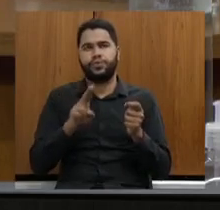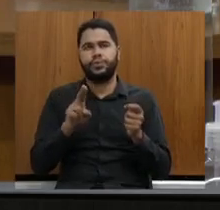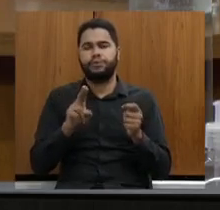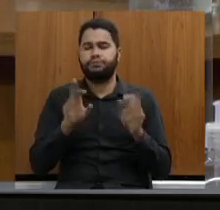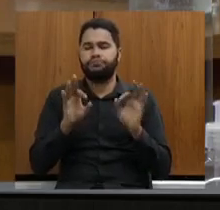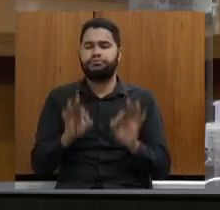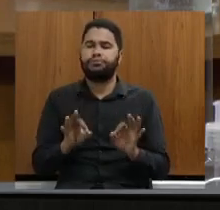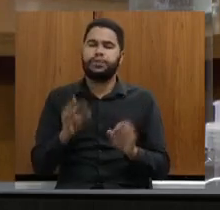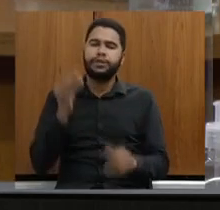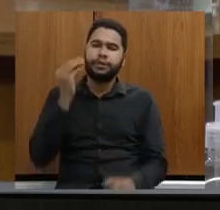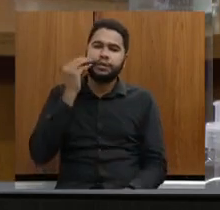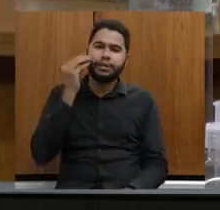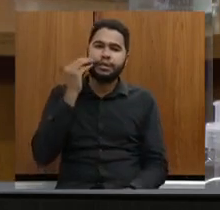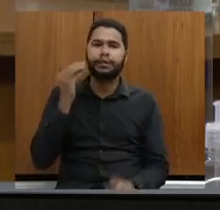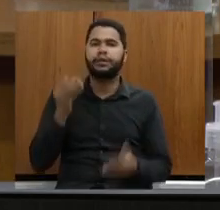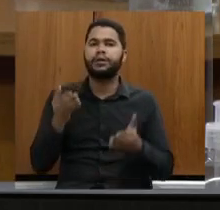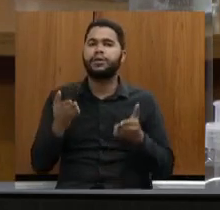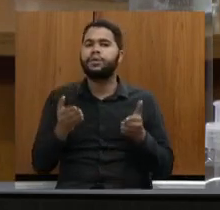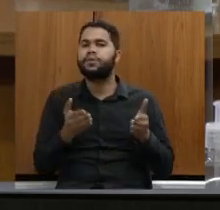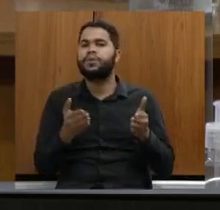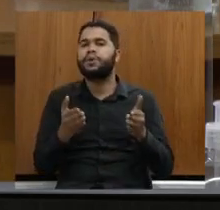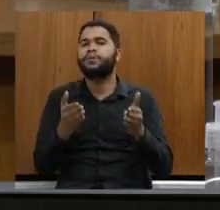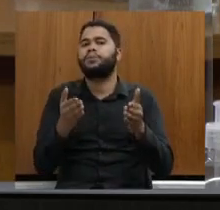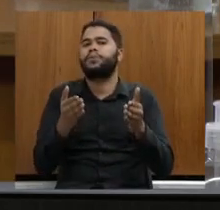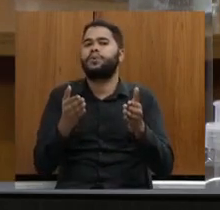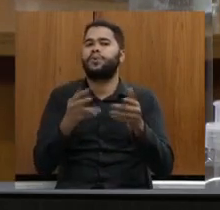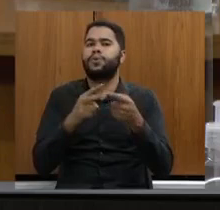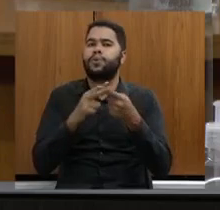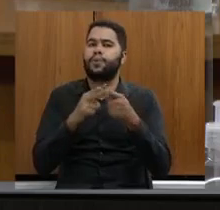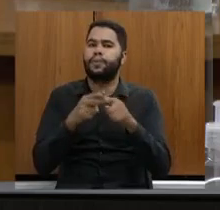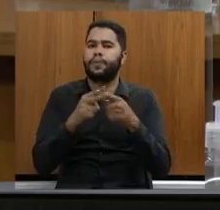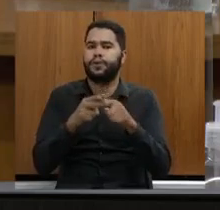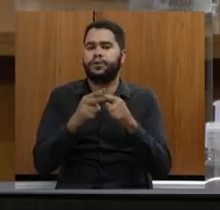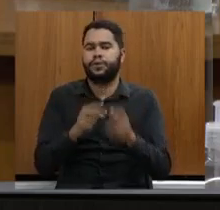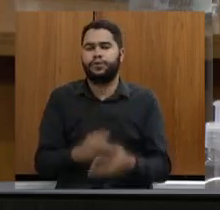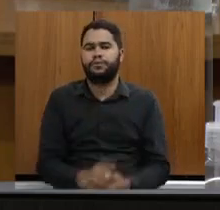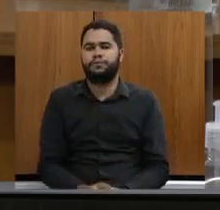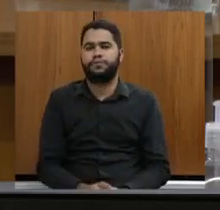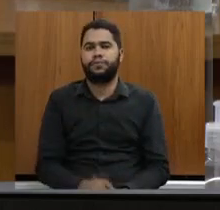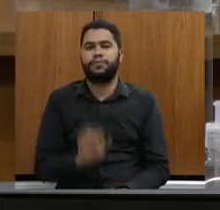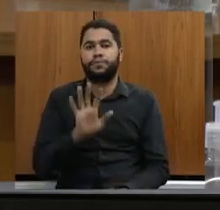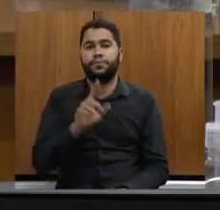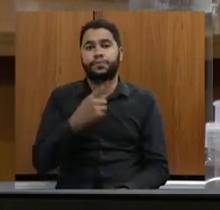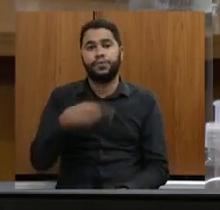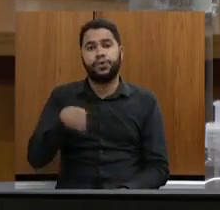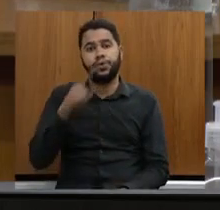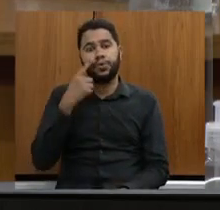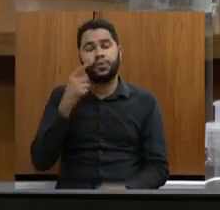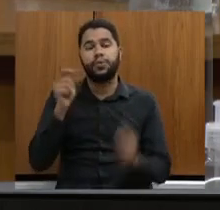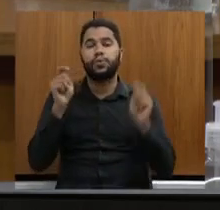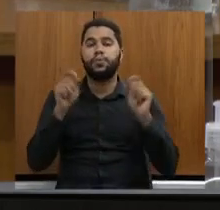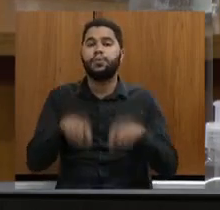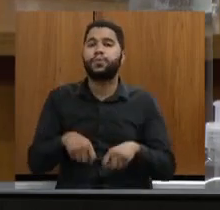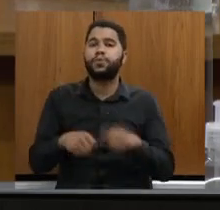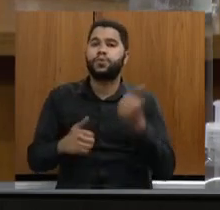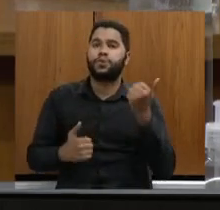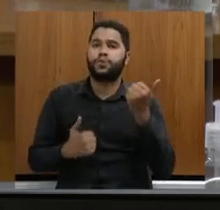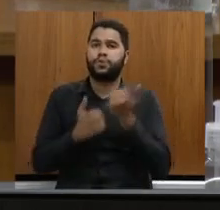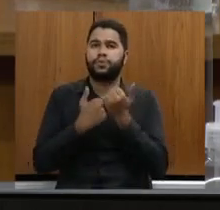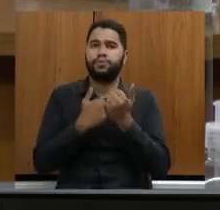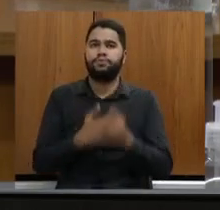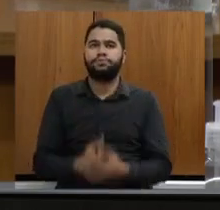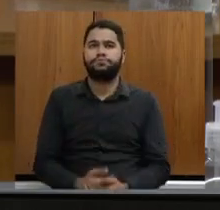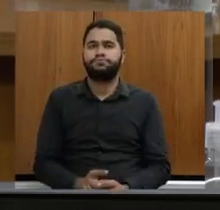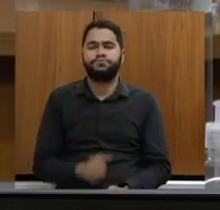única tem que realmente buscar aí um caminho de fazer a manutenção na barragem mas a gente vai ver o que que é possível a gente apoiar